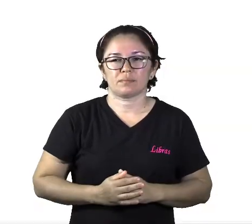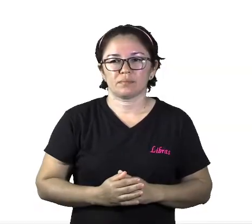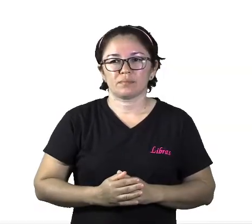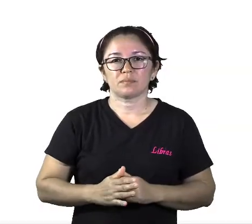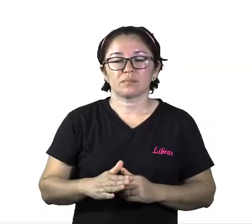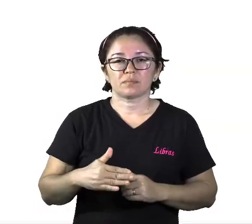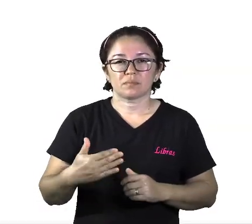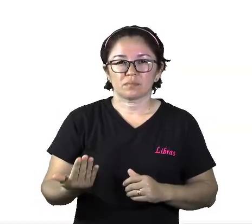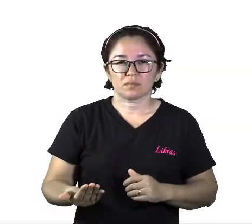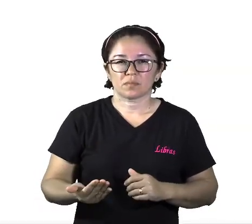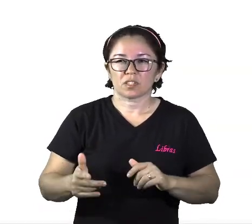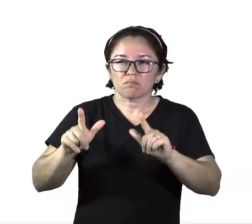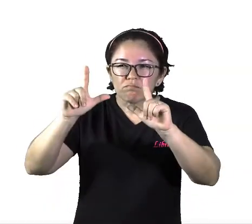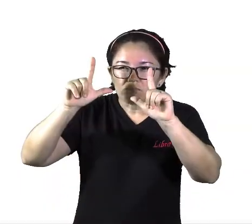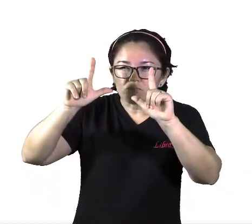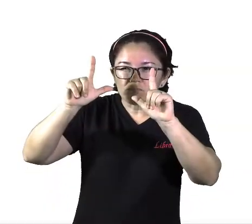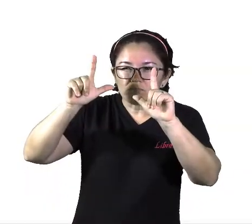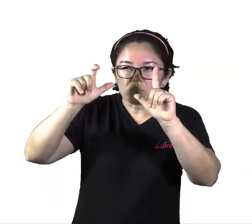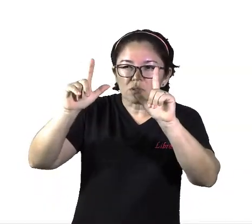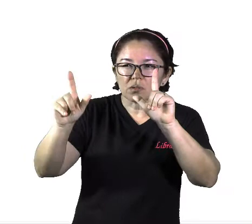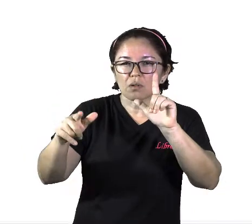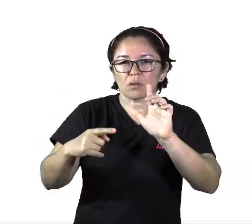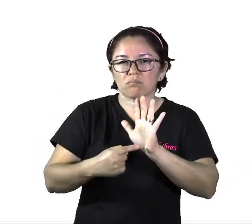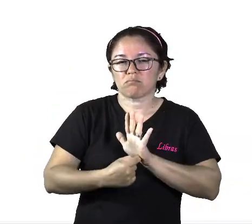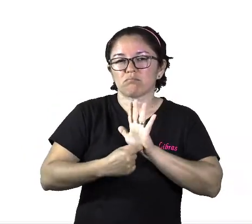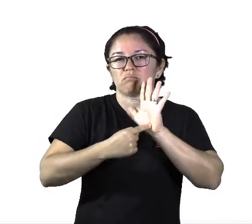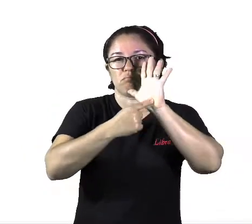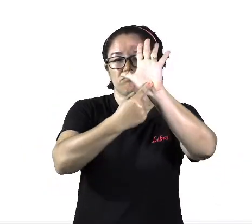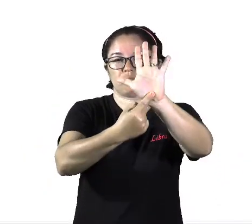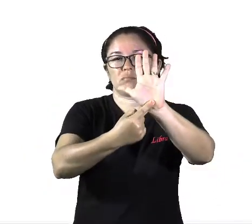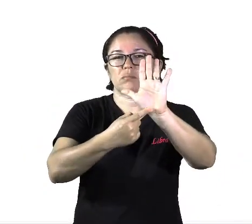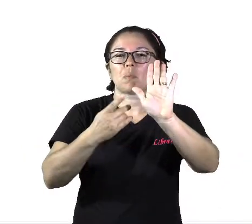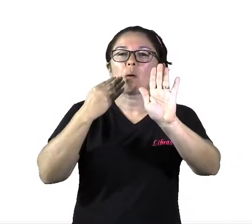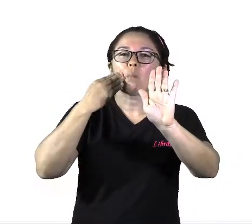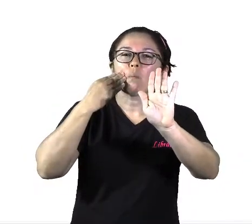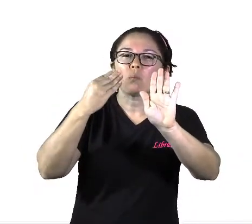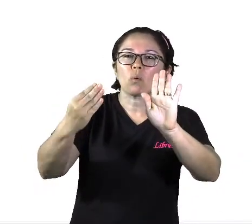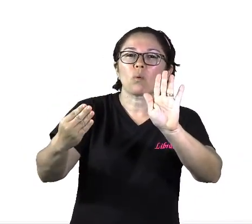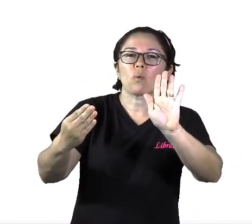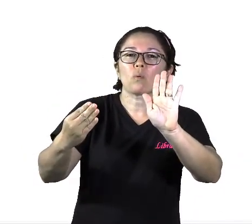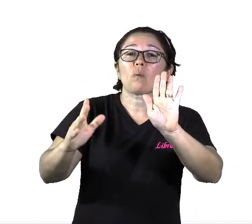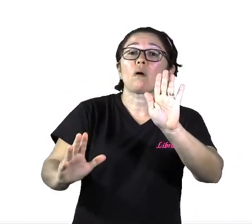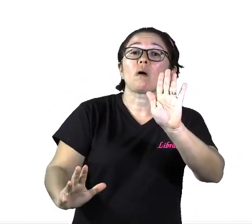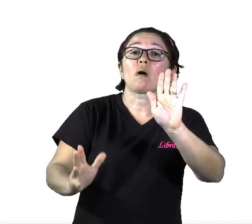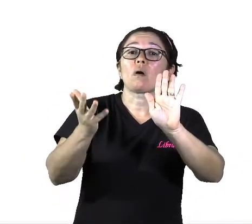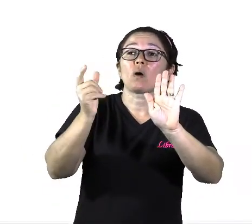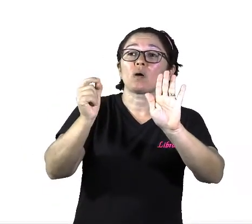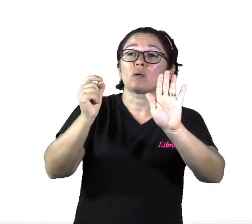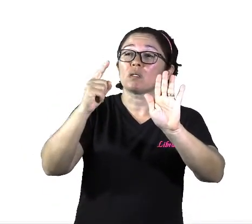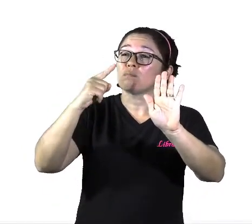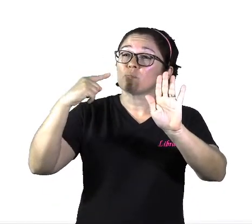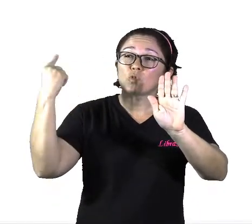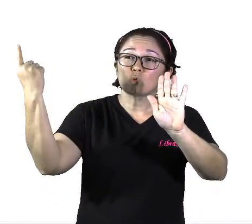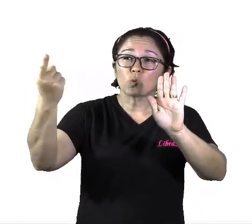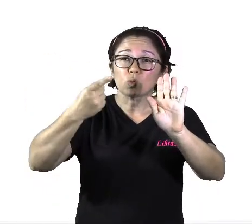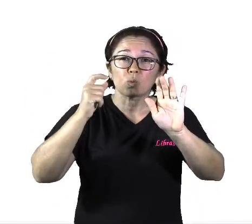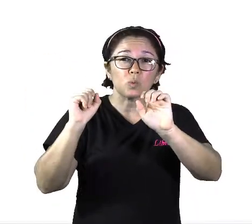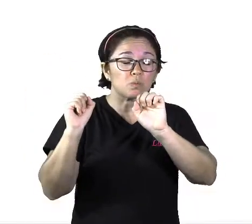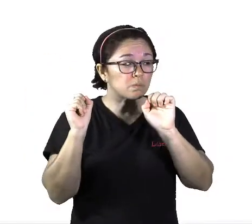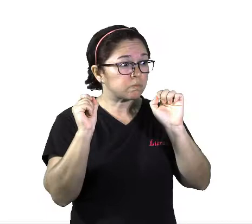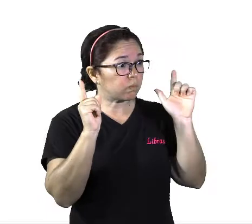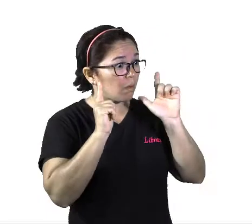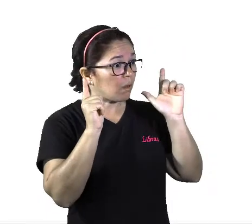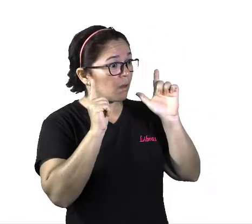problemas com relevâncias sociais. Quando eu denuncio alguma coisa, gera o quê? Uma relevância social. É um